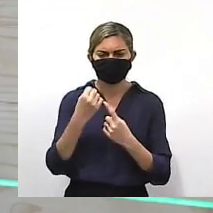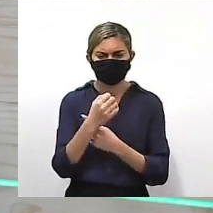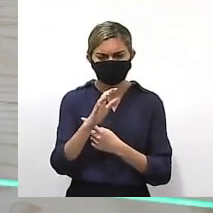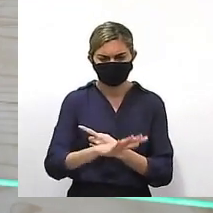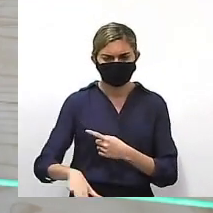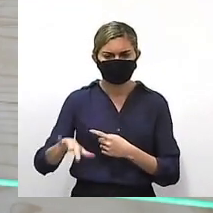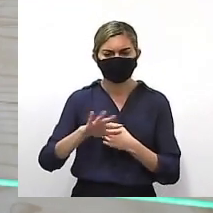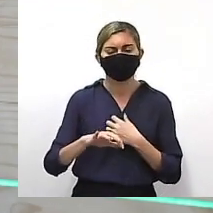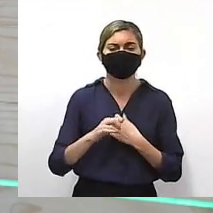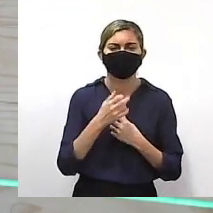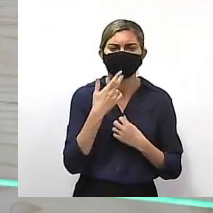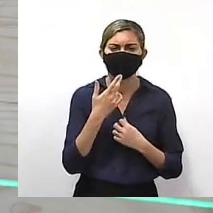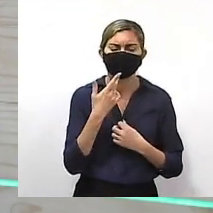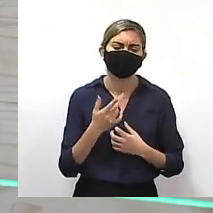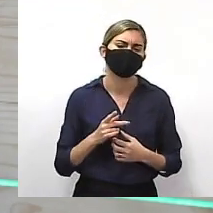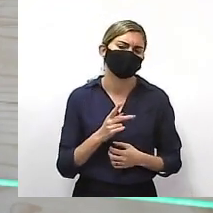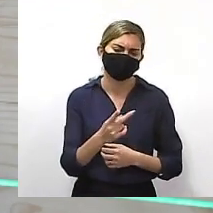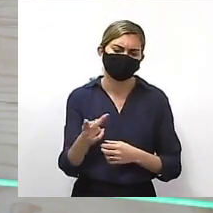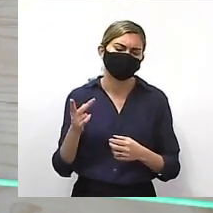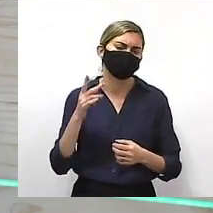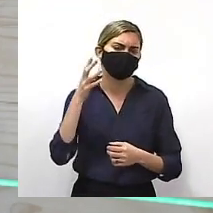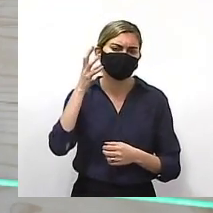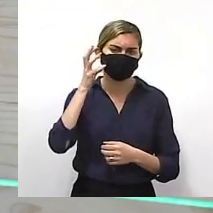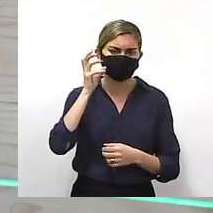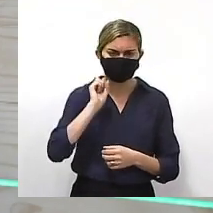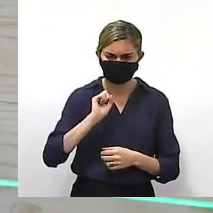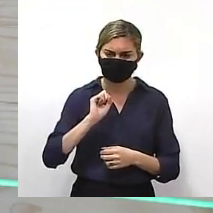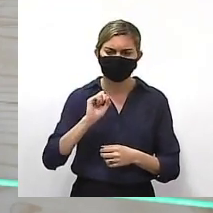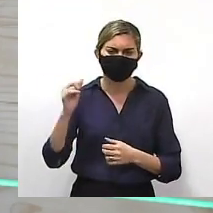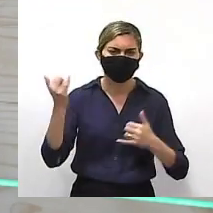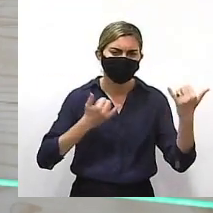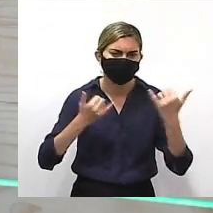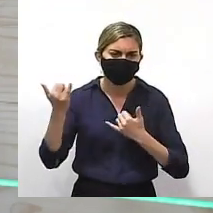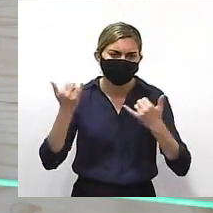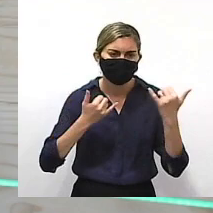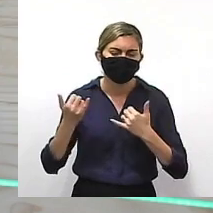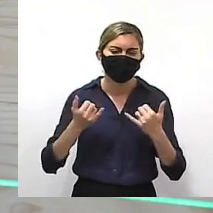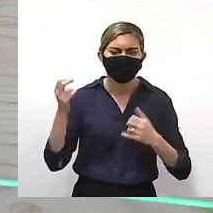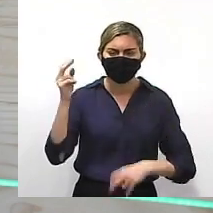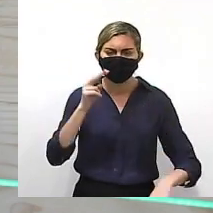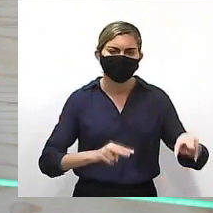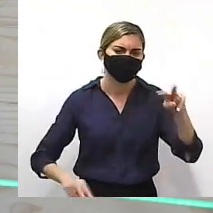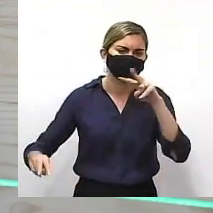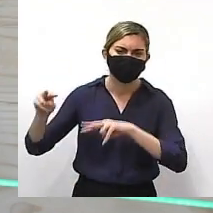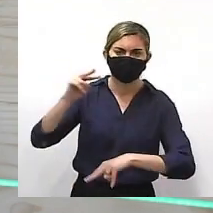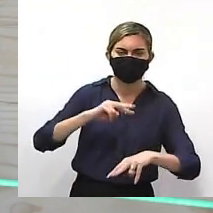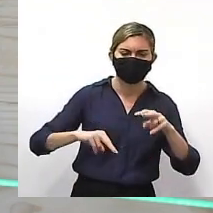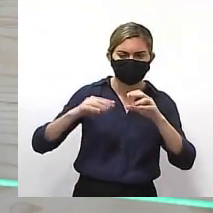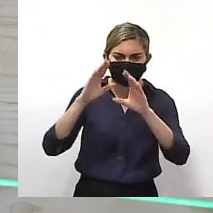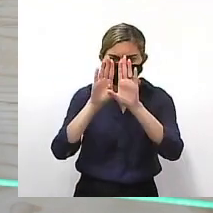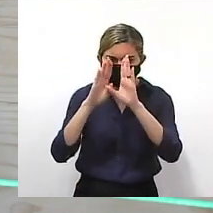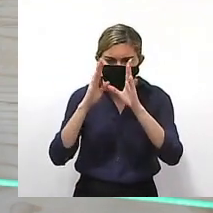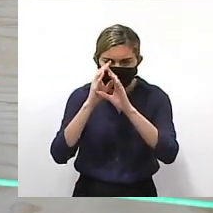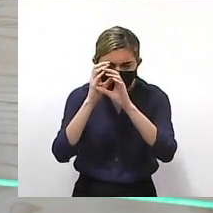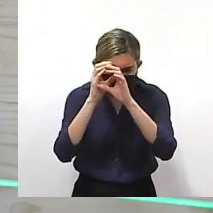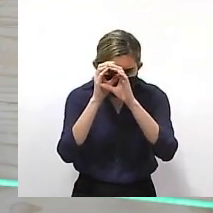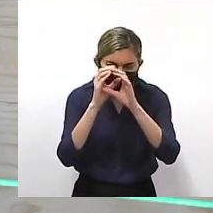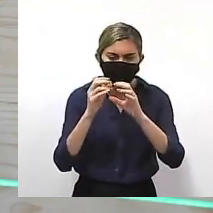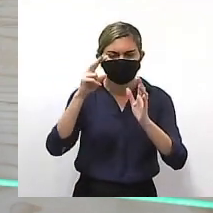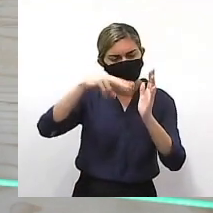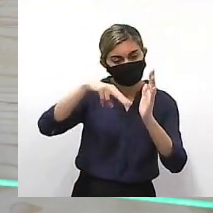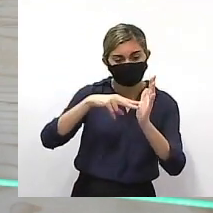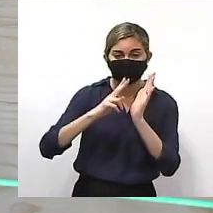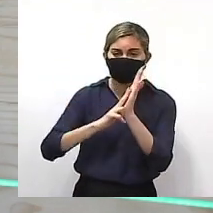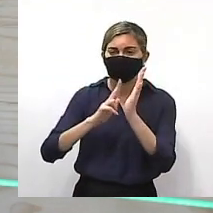né? Quando ele falou sobre ouvir mexericos, em olhar em buracos de fechadura, em